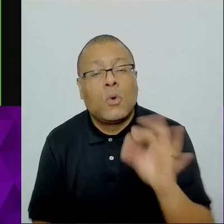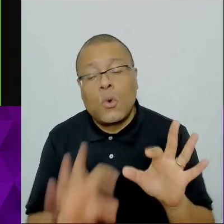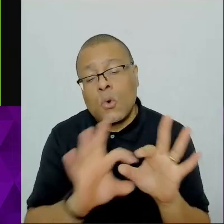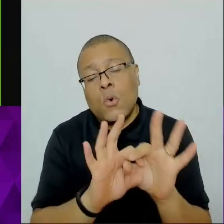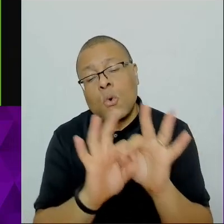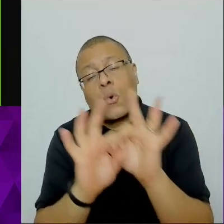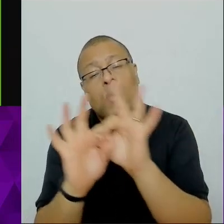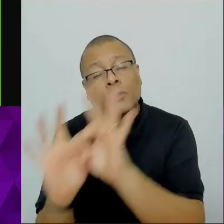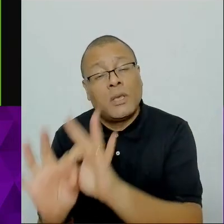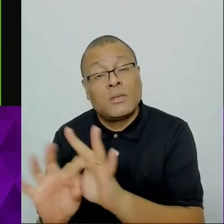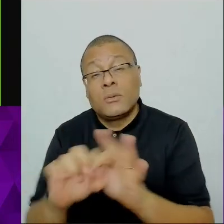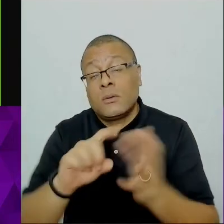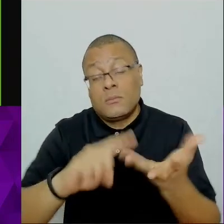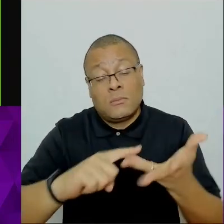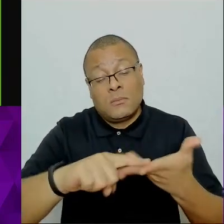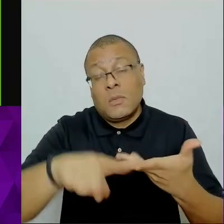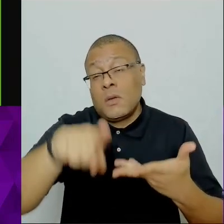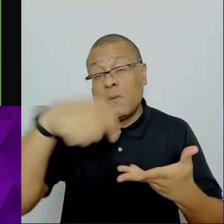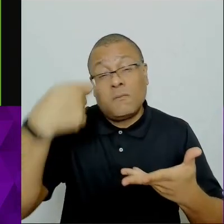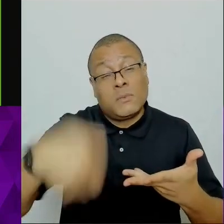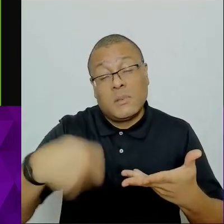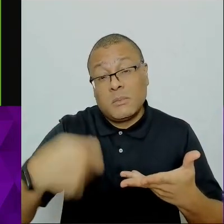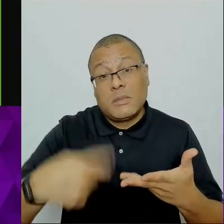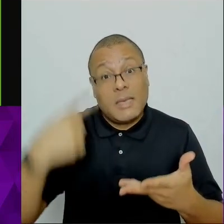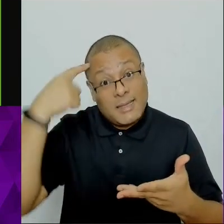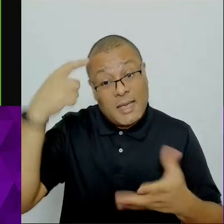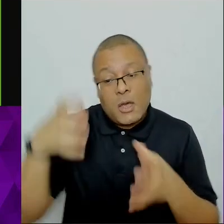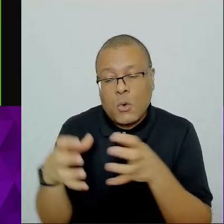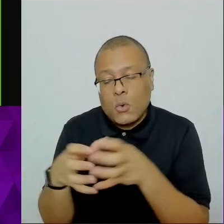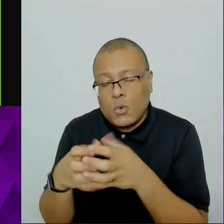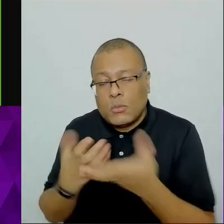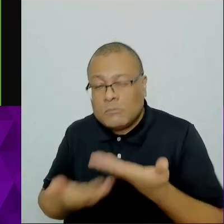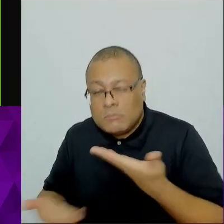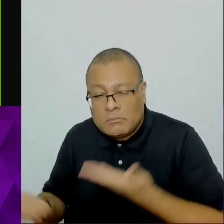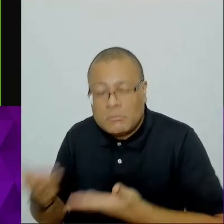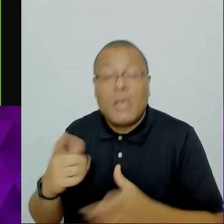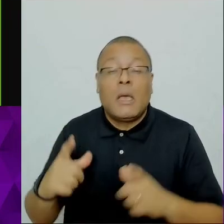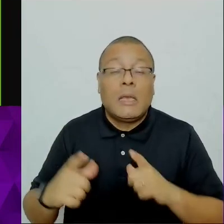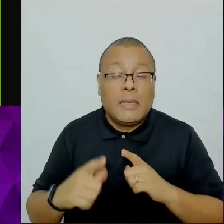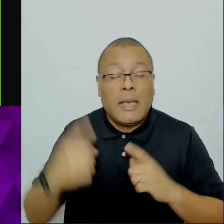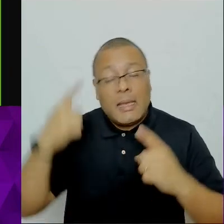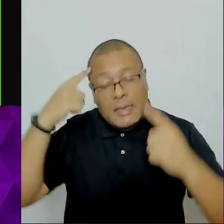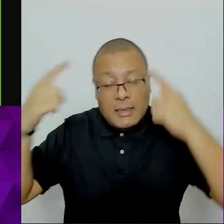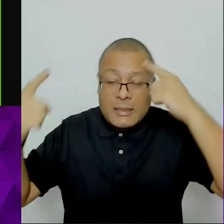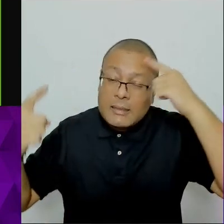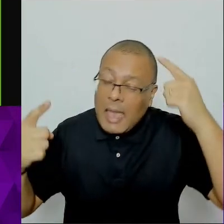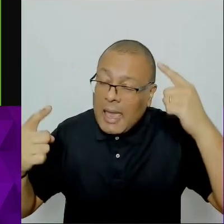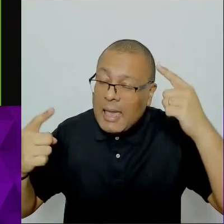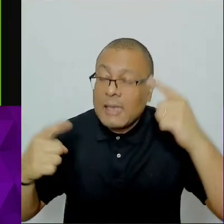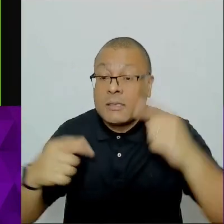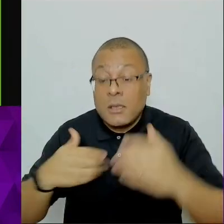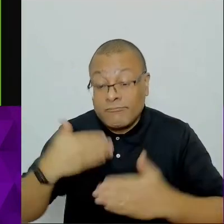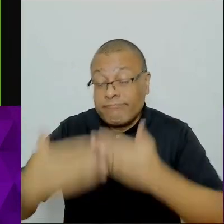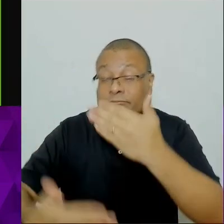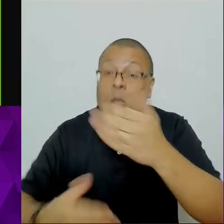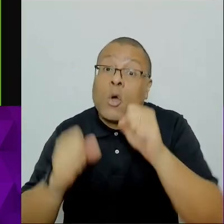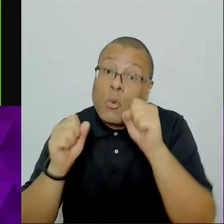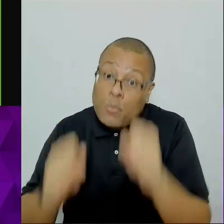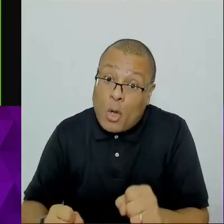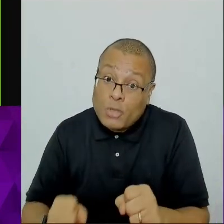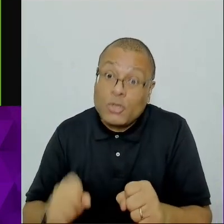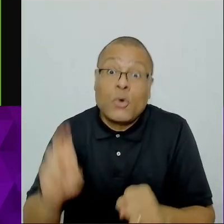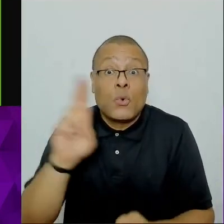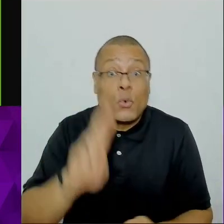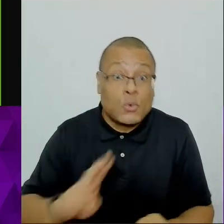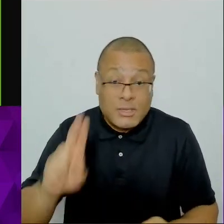suas necessidades, né? Trocar uma ideia com o seu time e ter em mente as motivações e também as consequências de estar utilizando